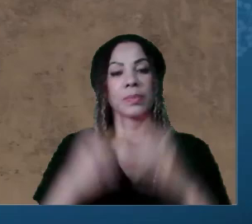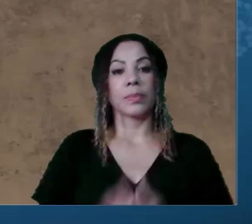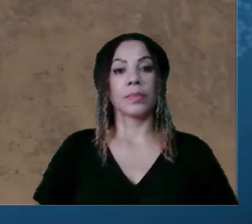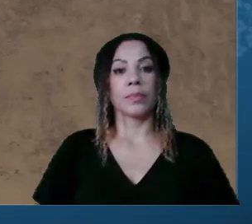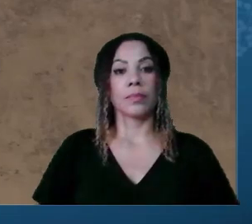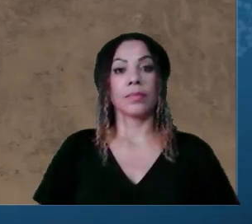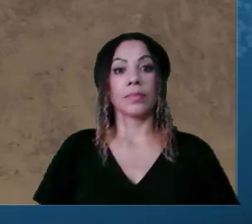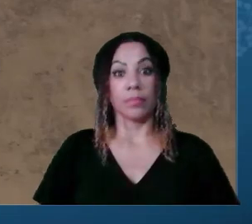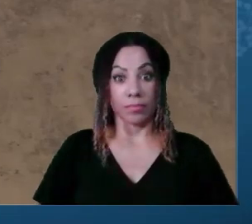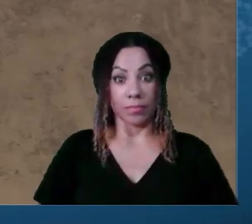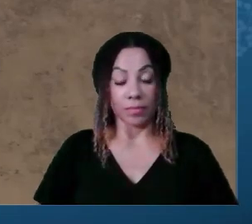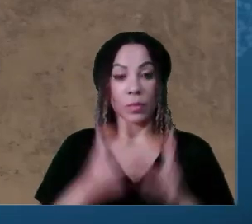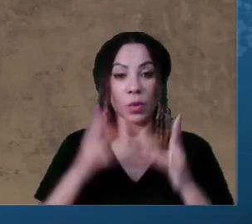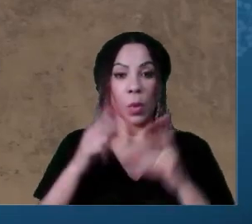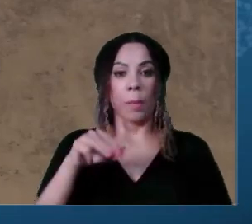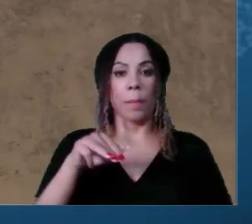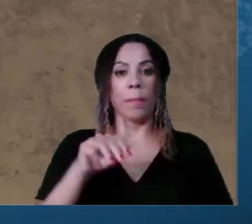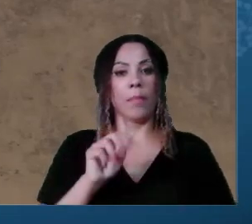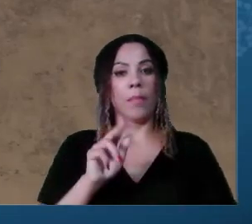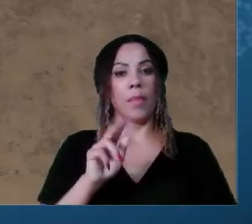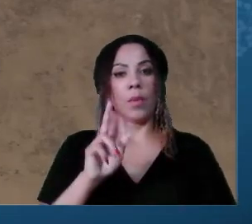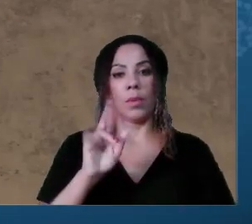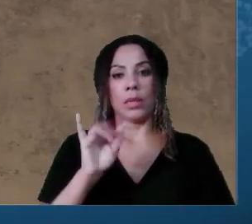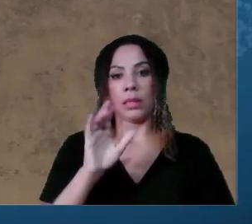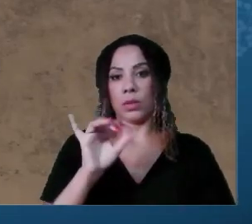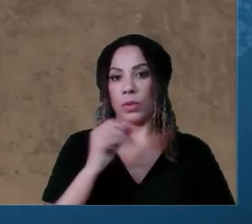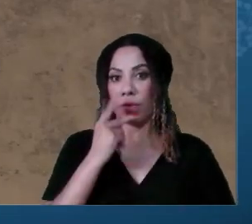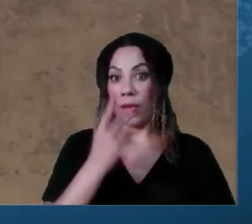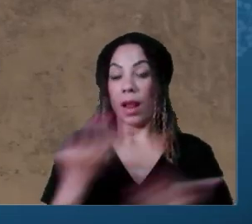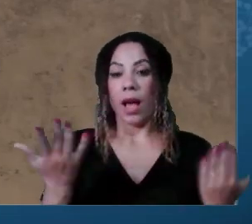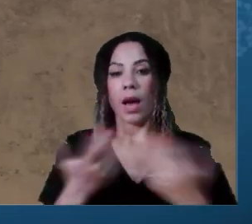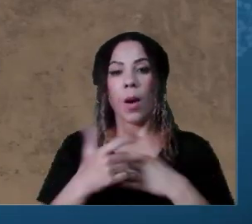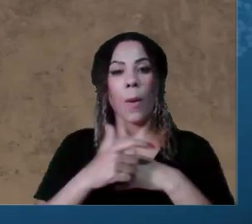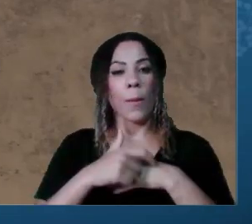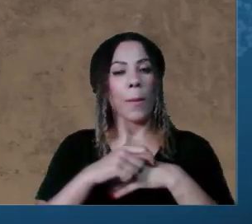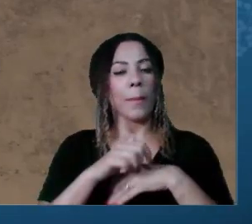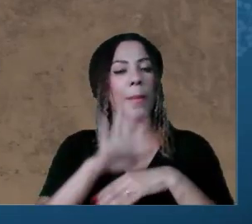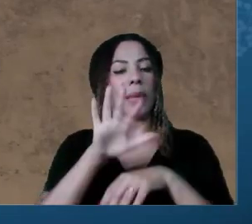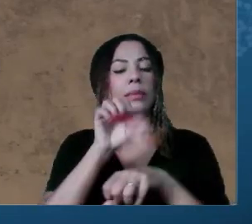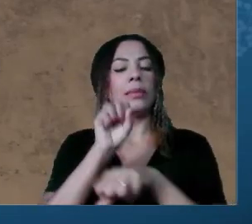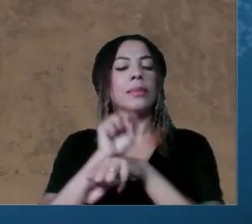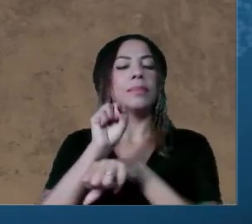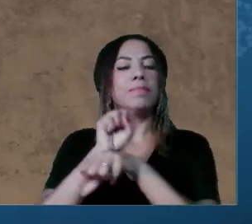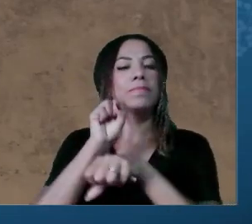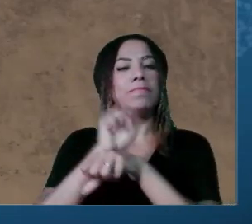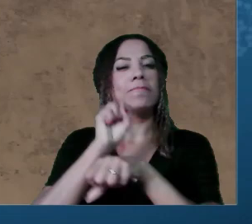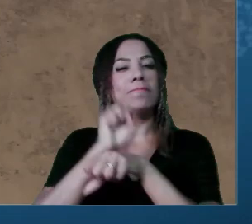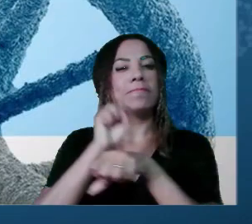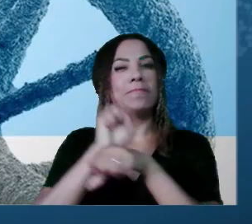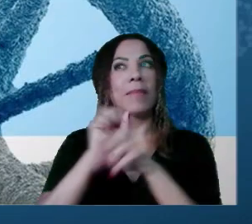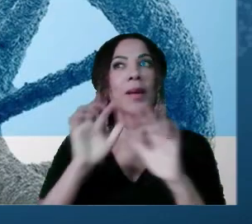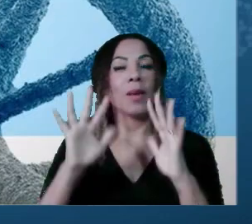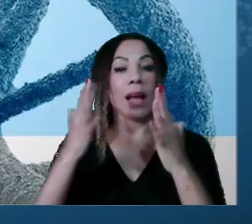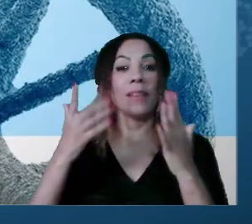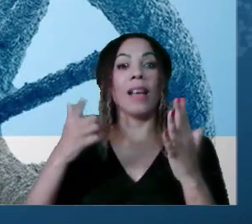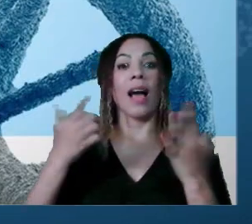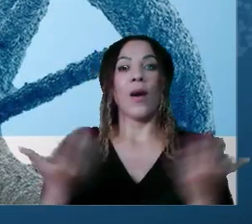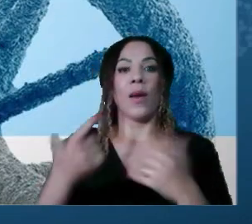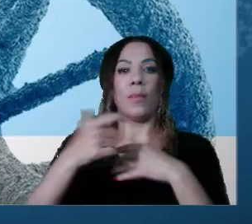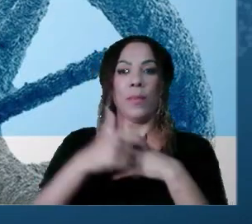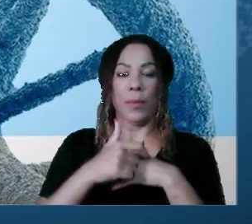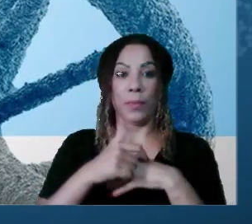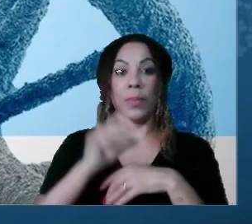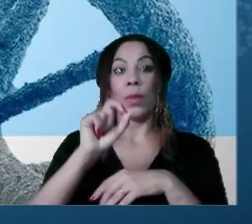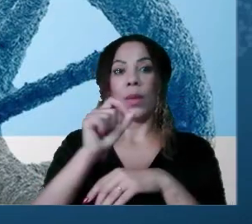Como o Maurício falou, nós vamos passar, então, ao momento mais esperado de todo esse evento. O da premiação